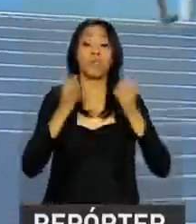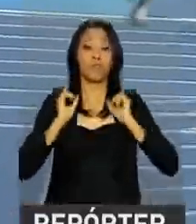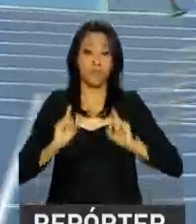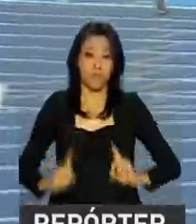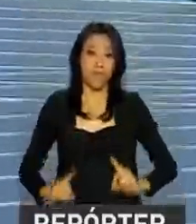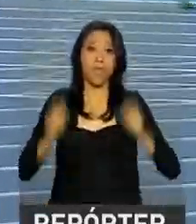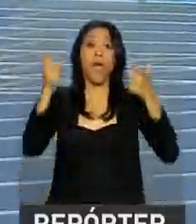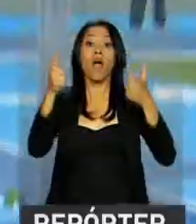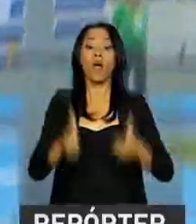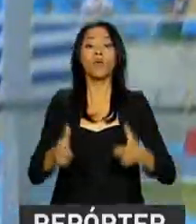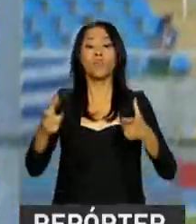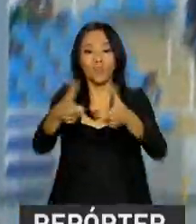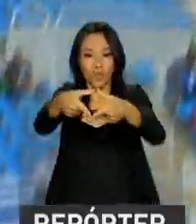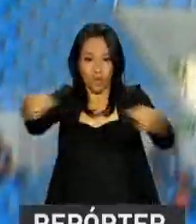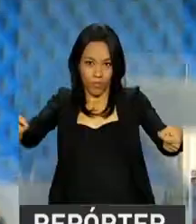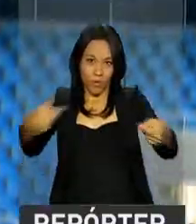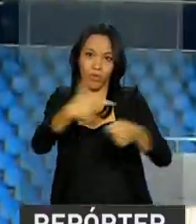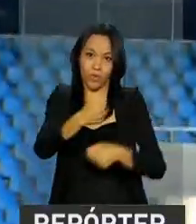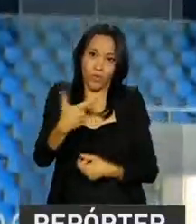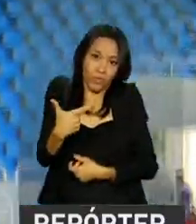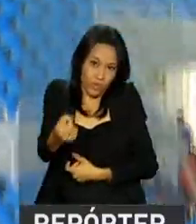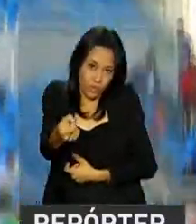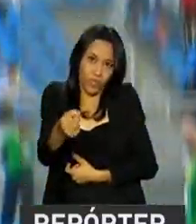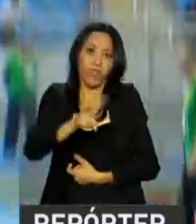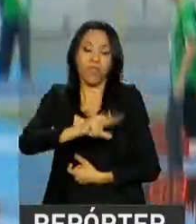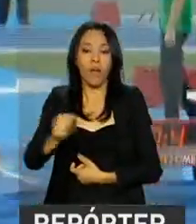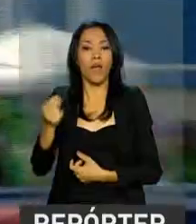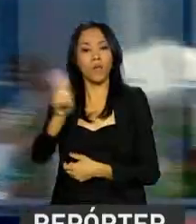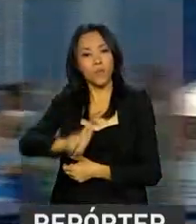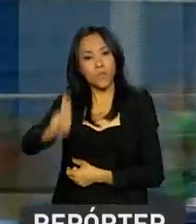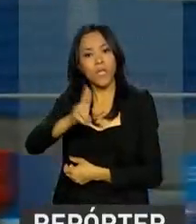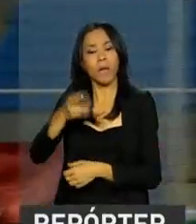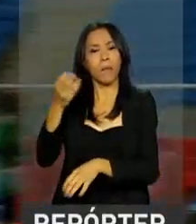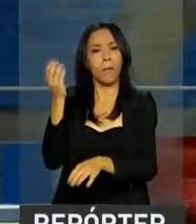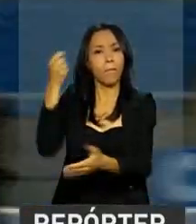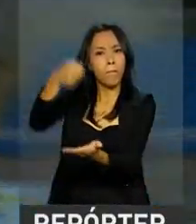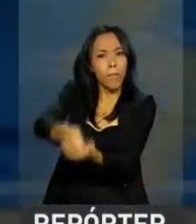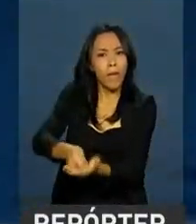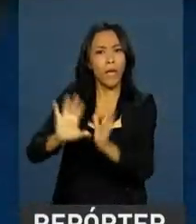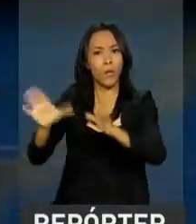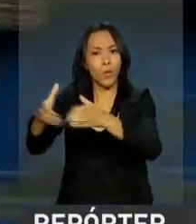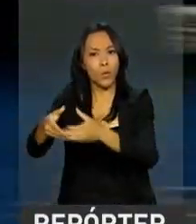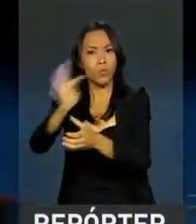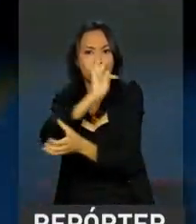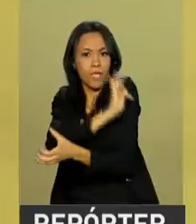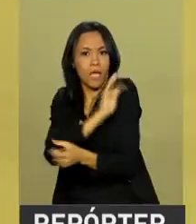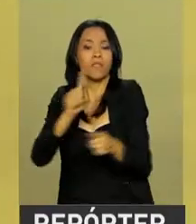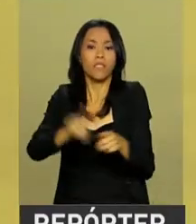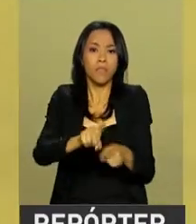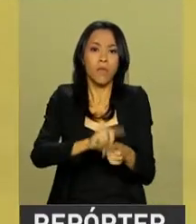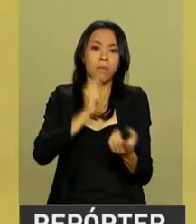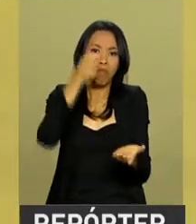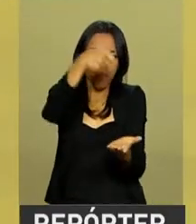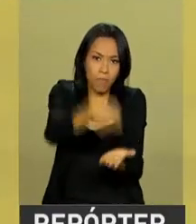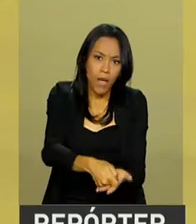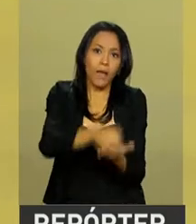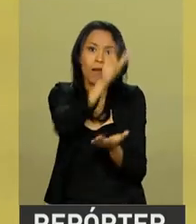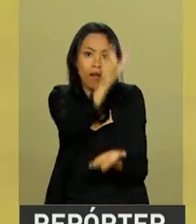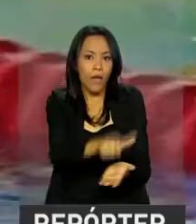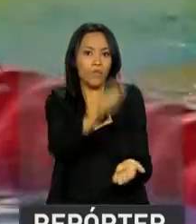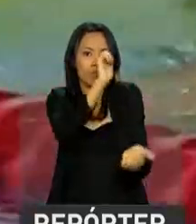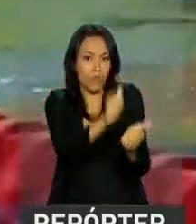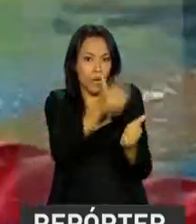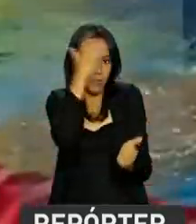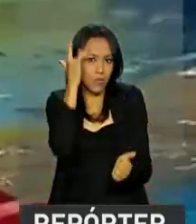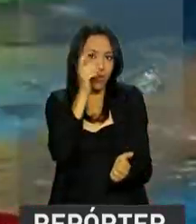2020. Os recursos também poderão ser usados para pagar equipes técnicas e os custos de participação dos atletas brasileiros em